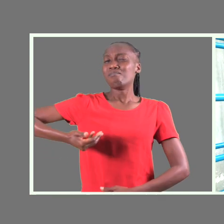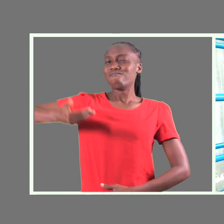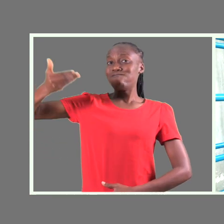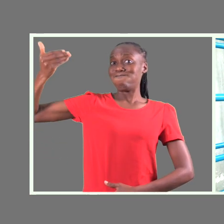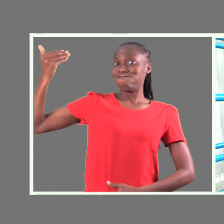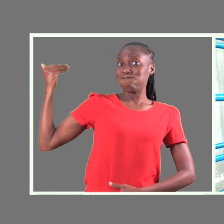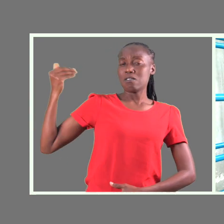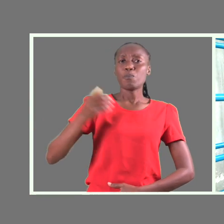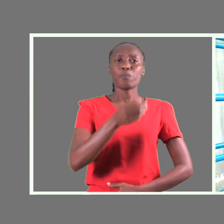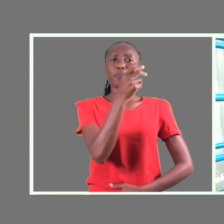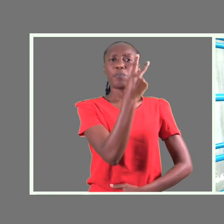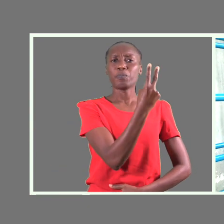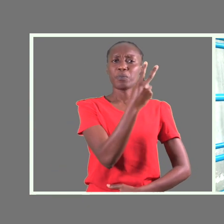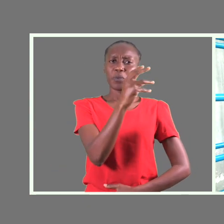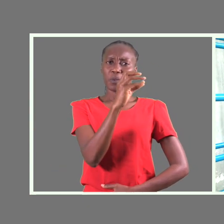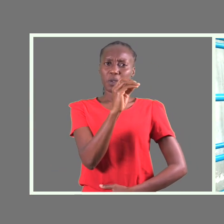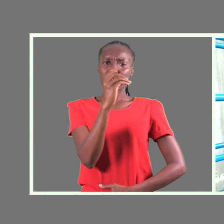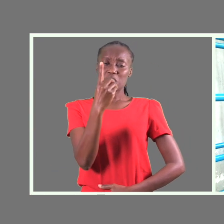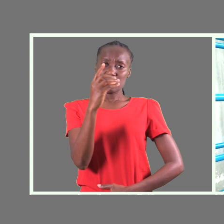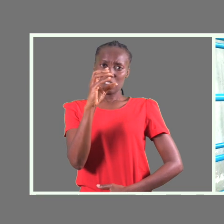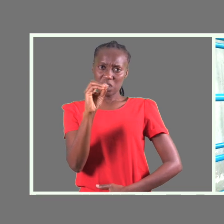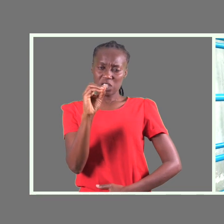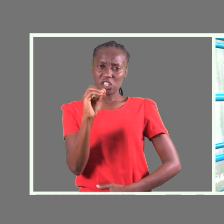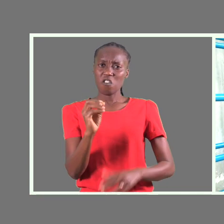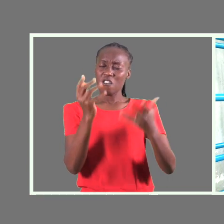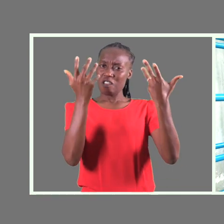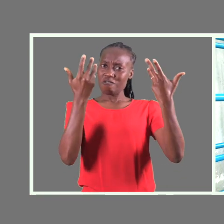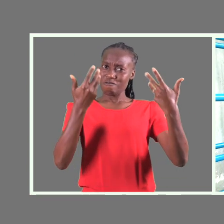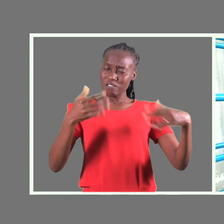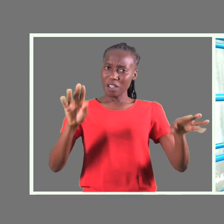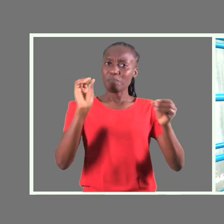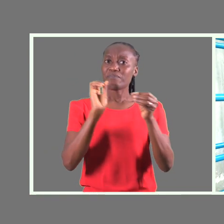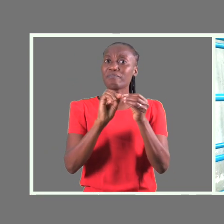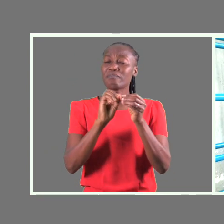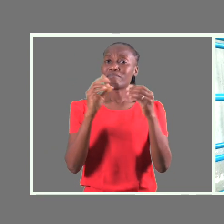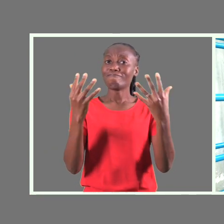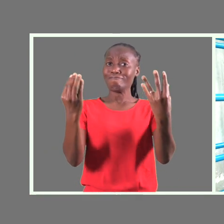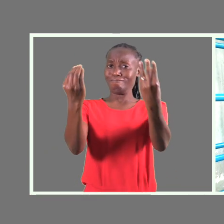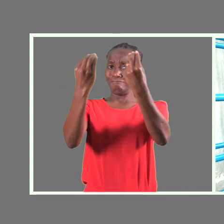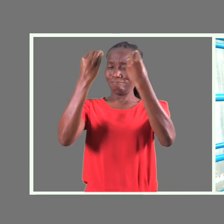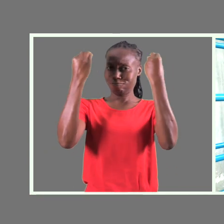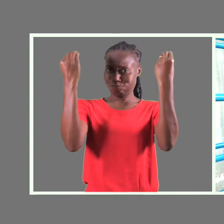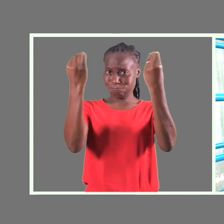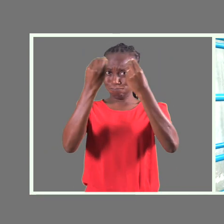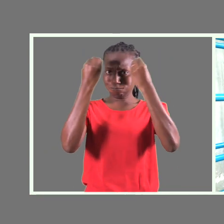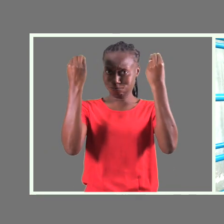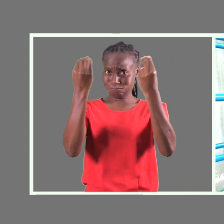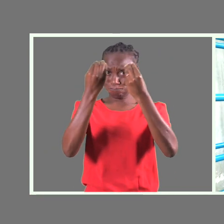2010 e já teve a oportunidade de ser formado